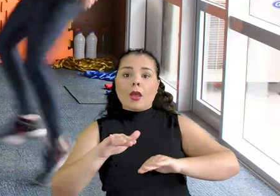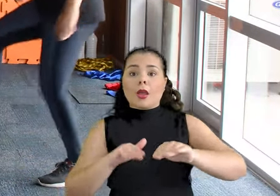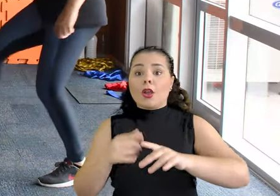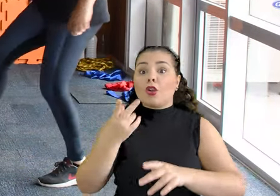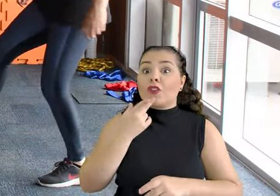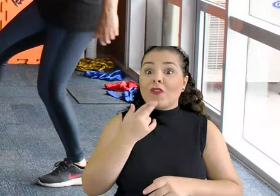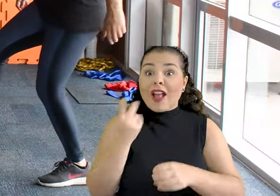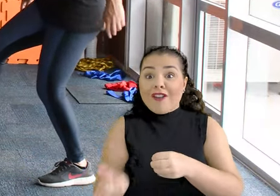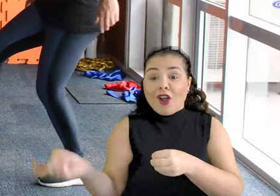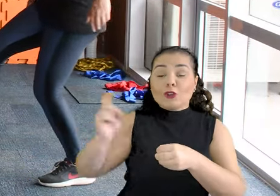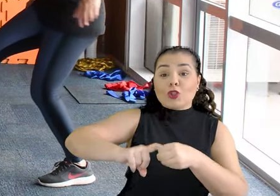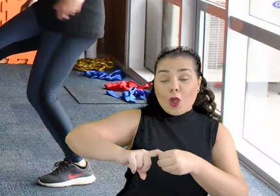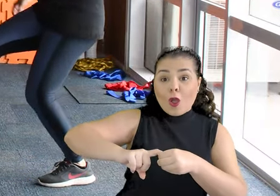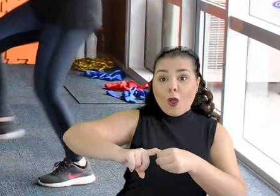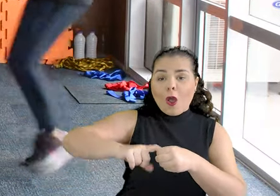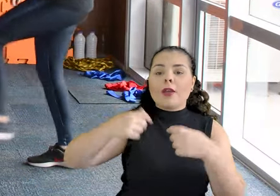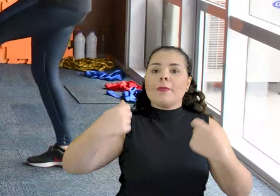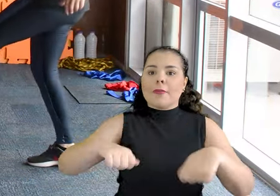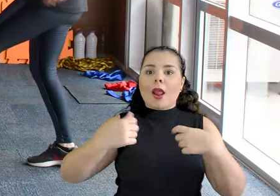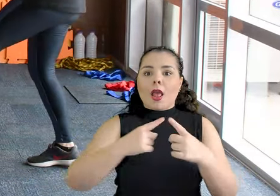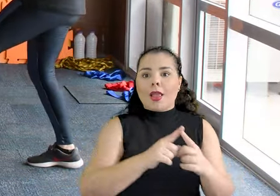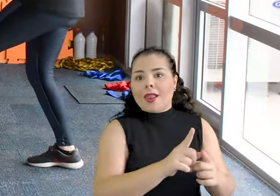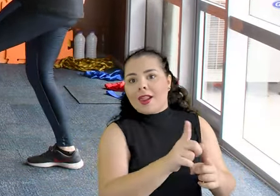Trocou, trocou,